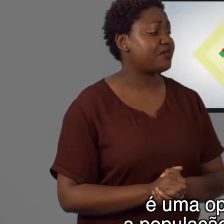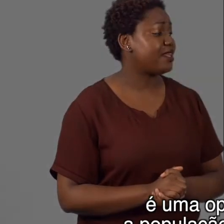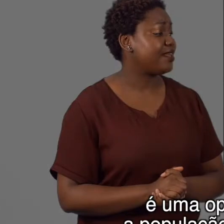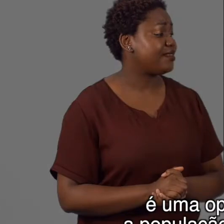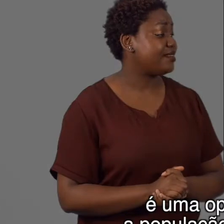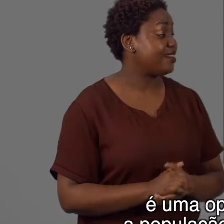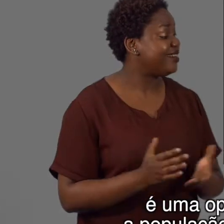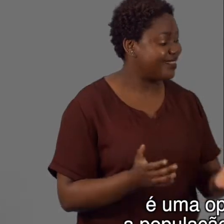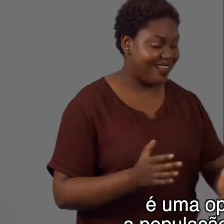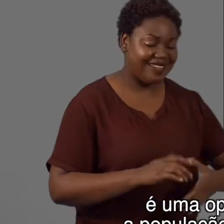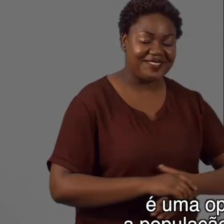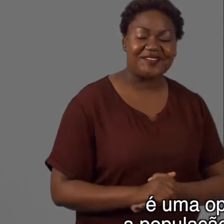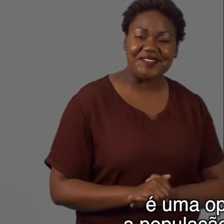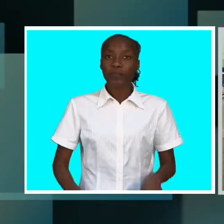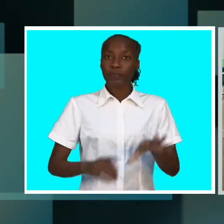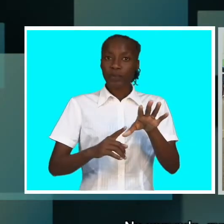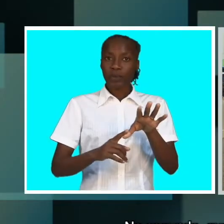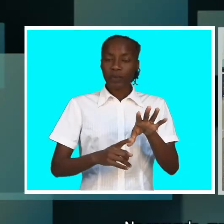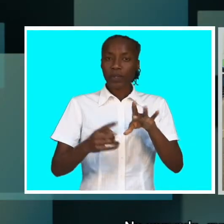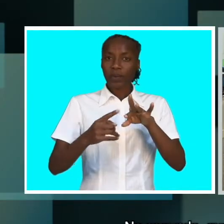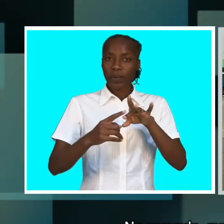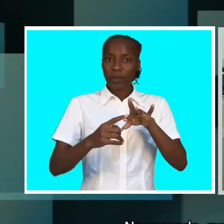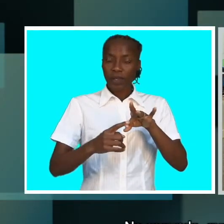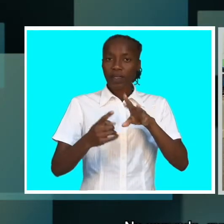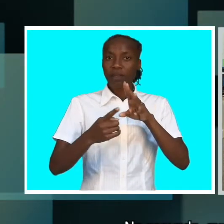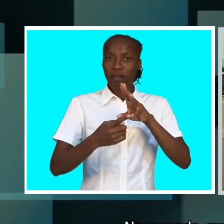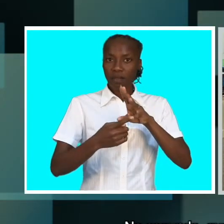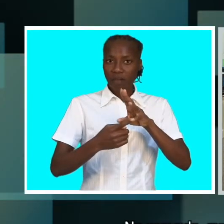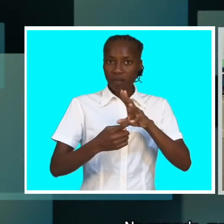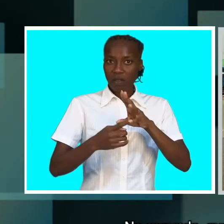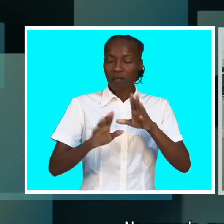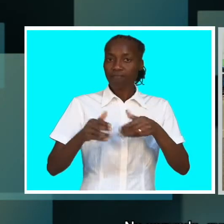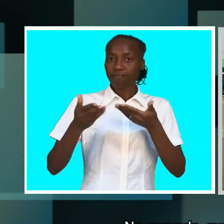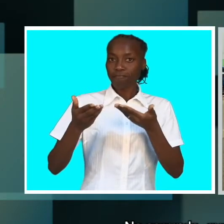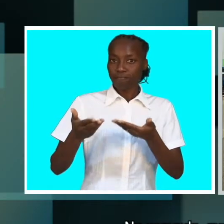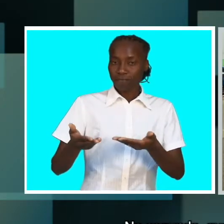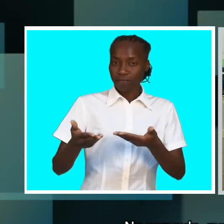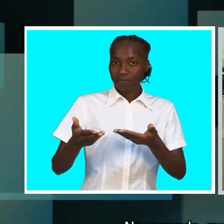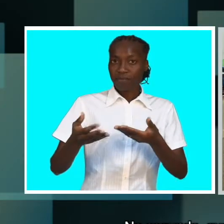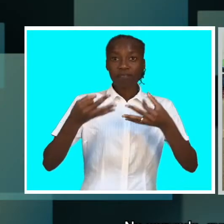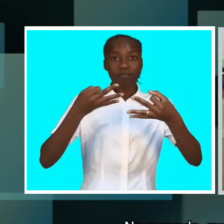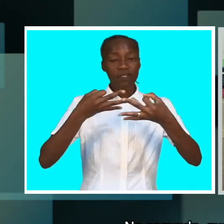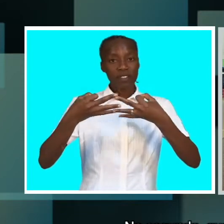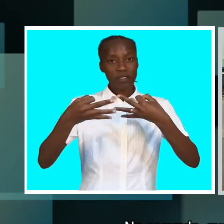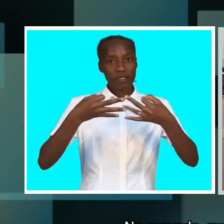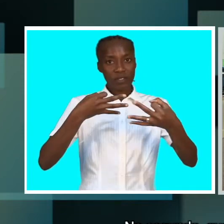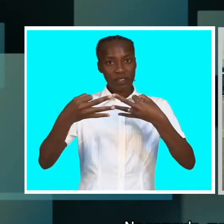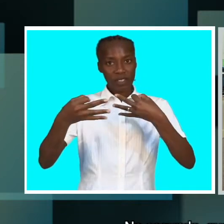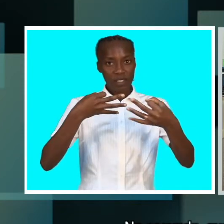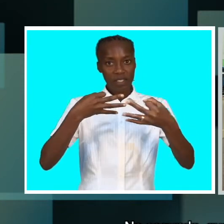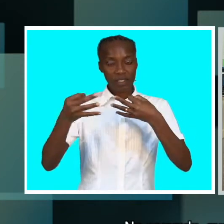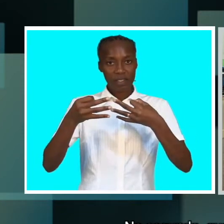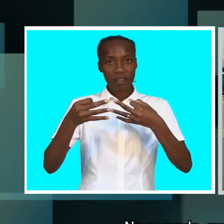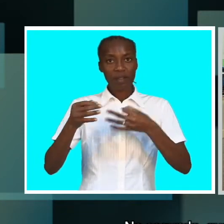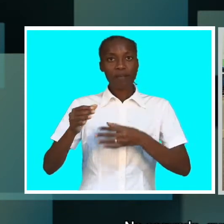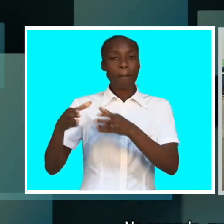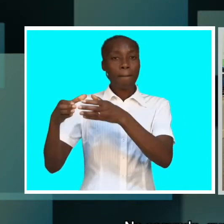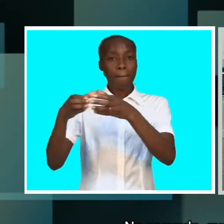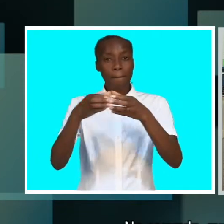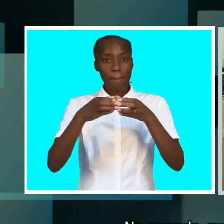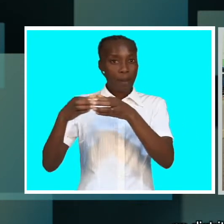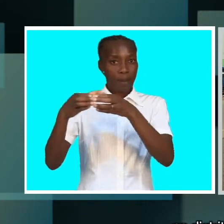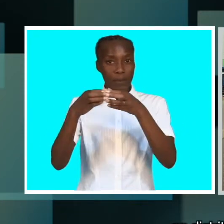população local gerar renda. Segundas, quartas e sextas-feiras decorre aqui no posto administrativo